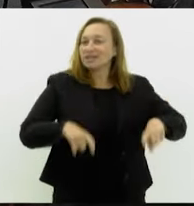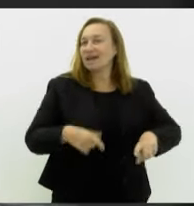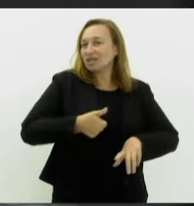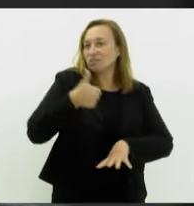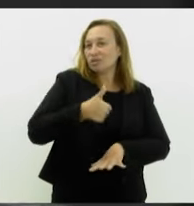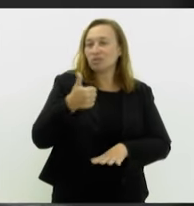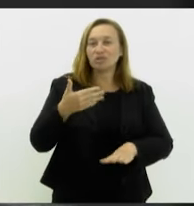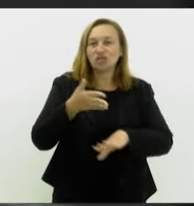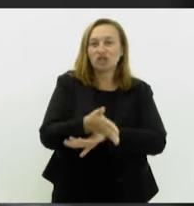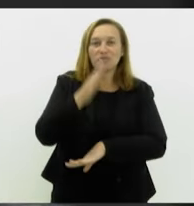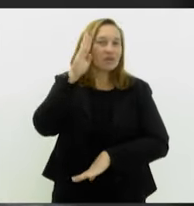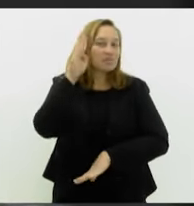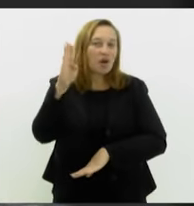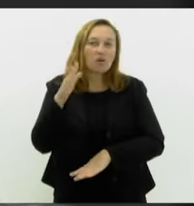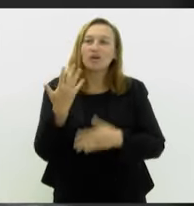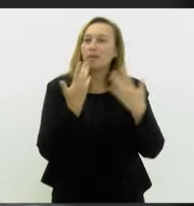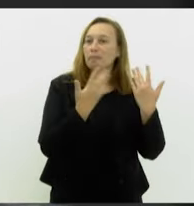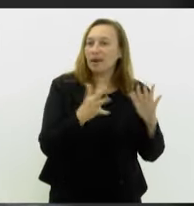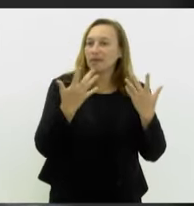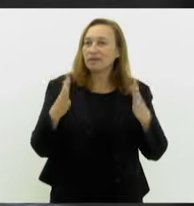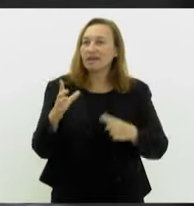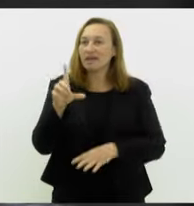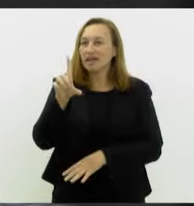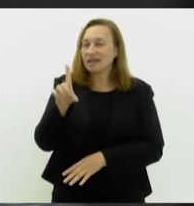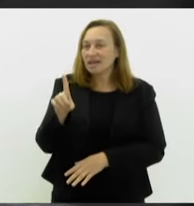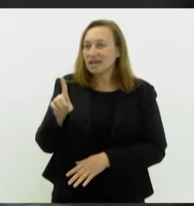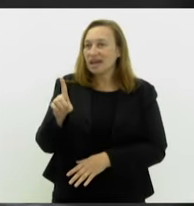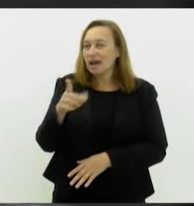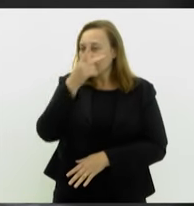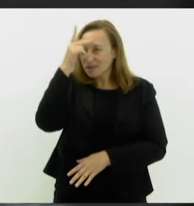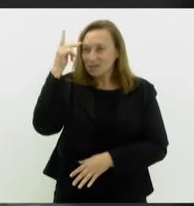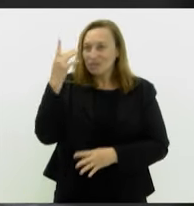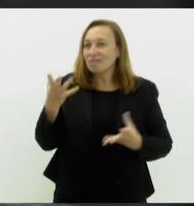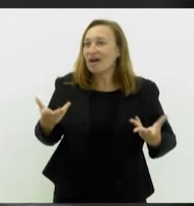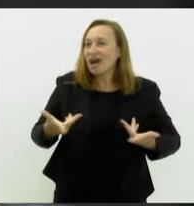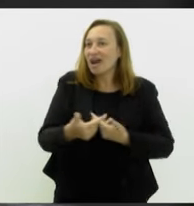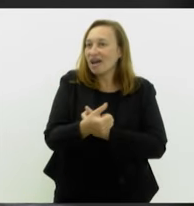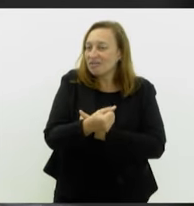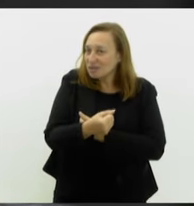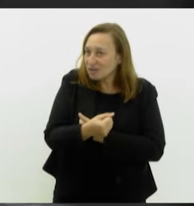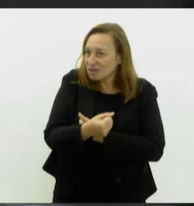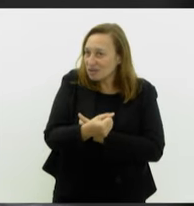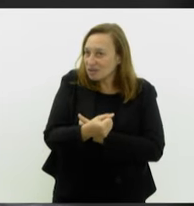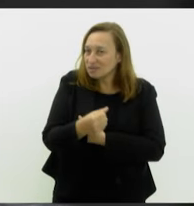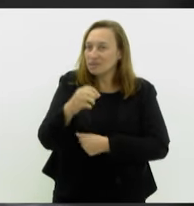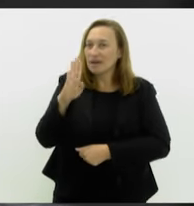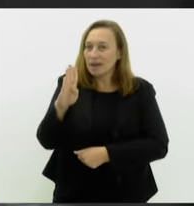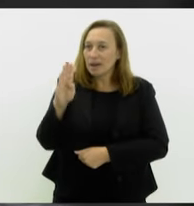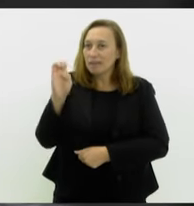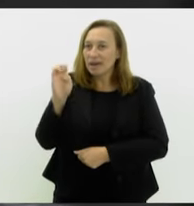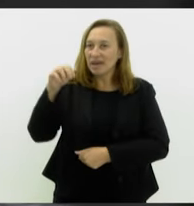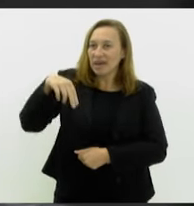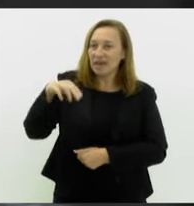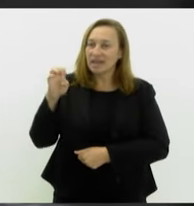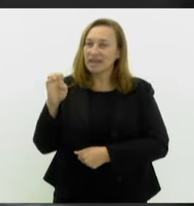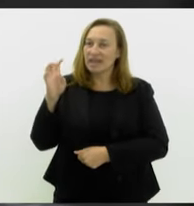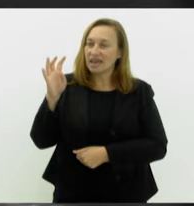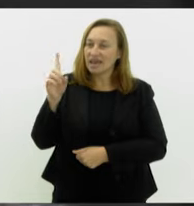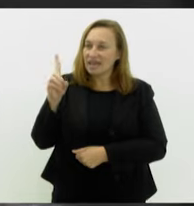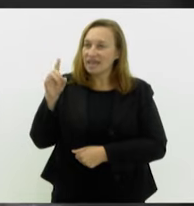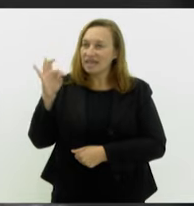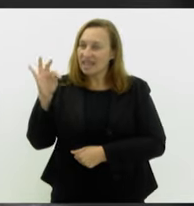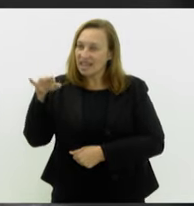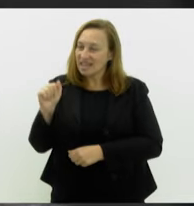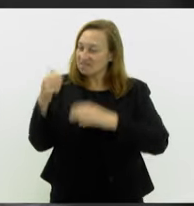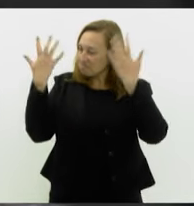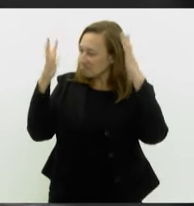fundamental queria saudar deusa maior da minha vida né minha inspiração Benedita da Silva que tá aqui pedir uma salva de